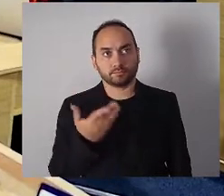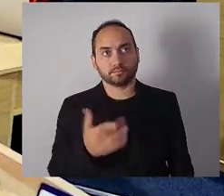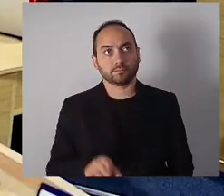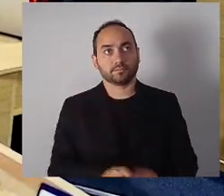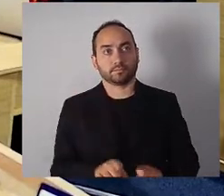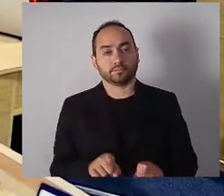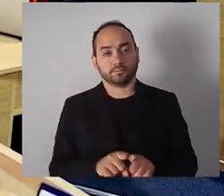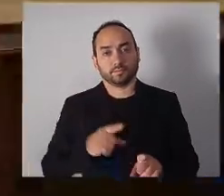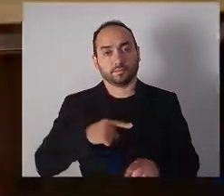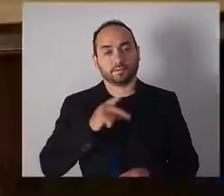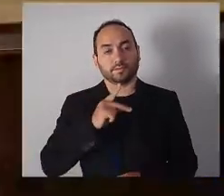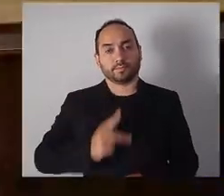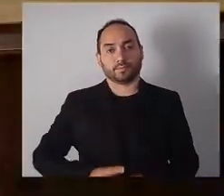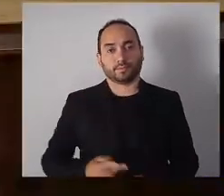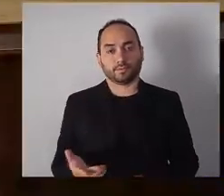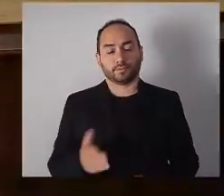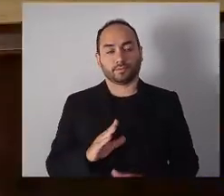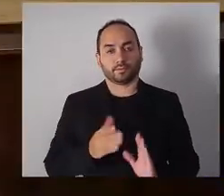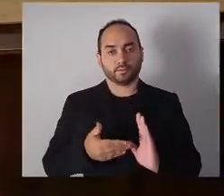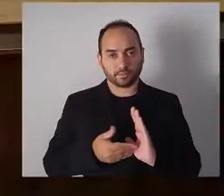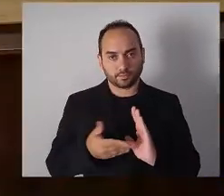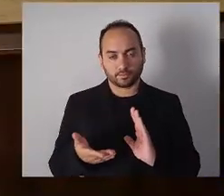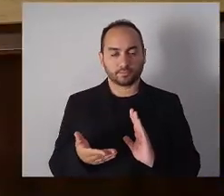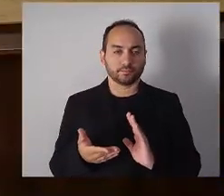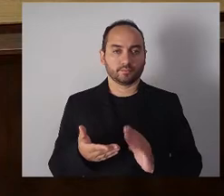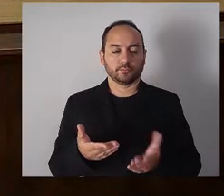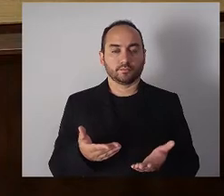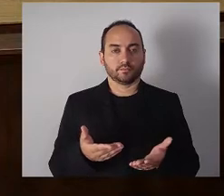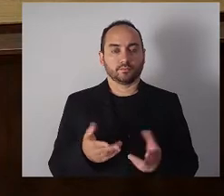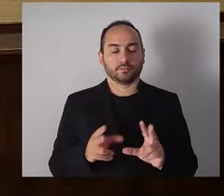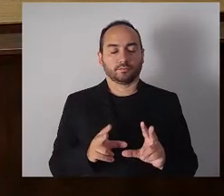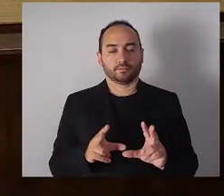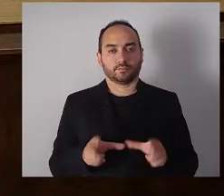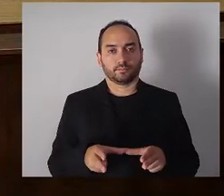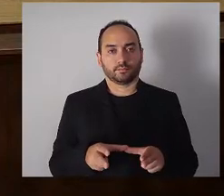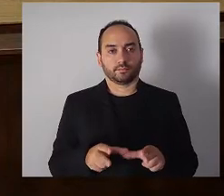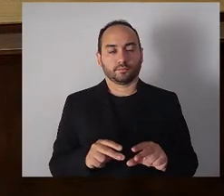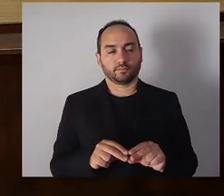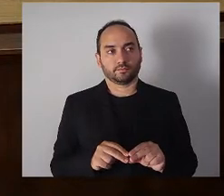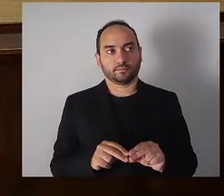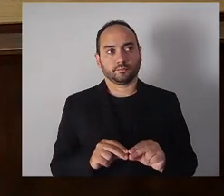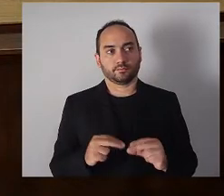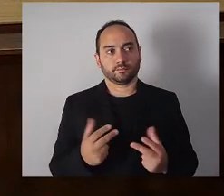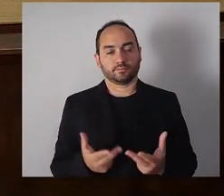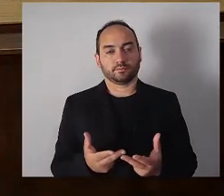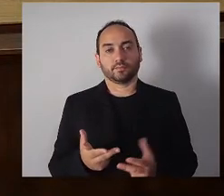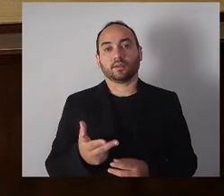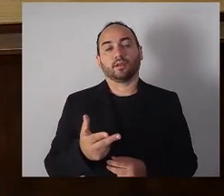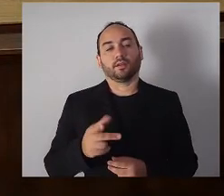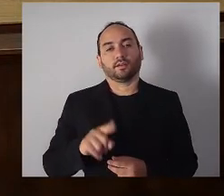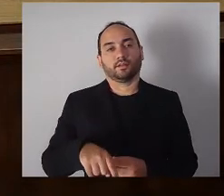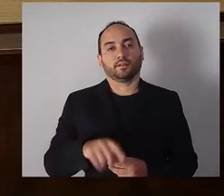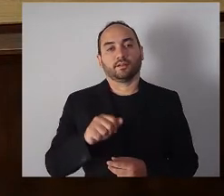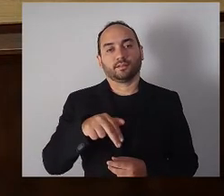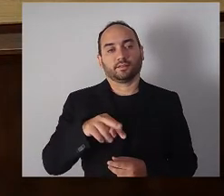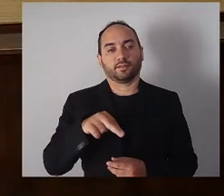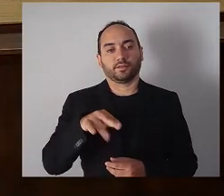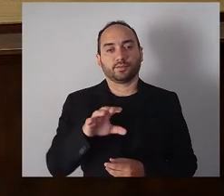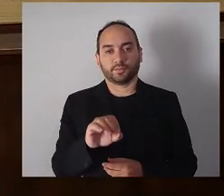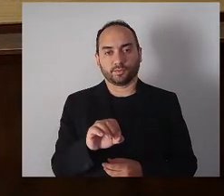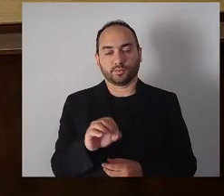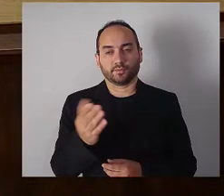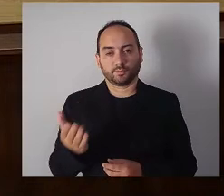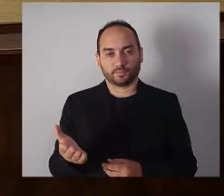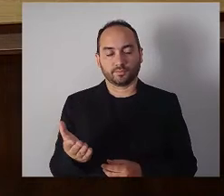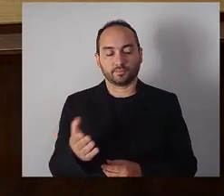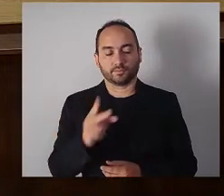o nosso presidente da Câmara Municipal, o capitão Vieira, que é o senhor Antônio Vieira Neto, presidente da Câmara Municipal